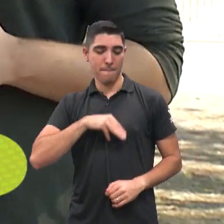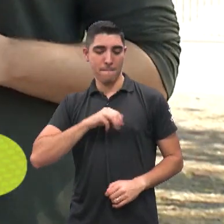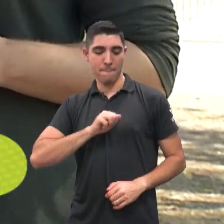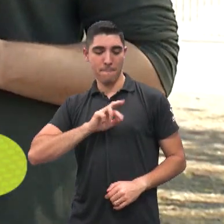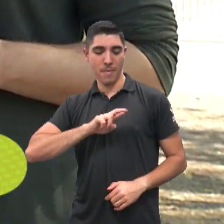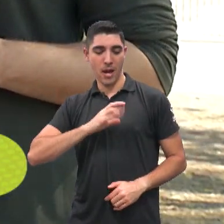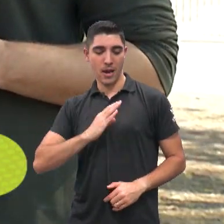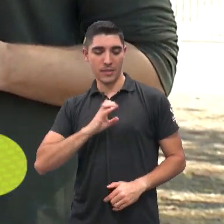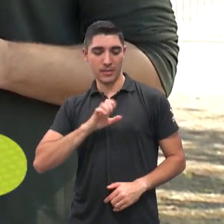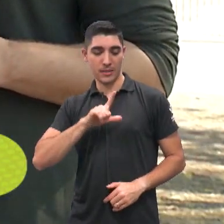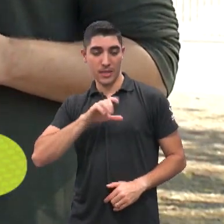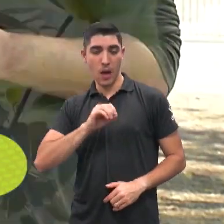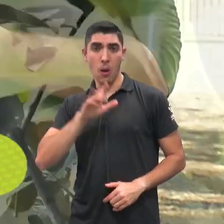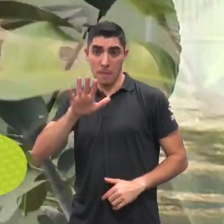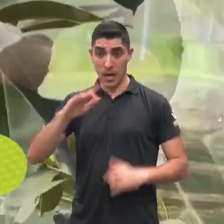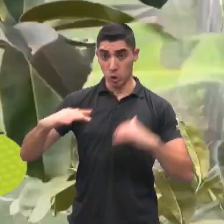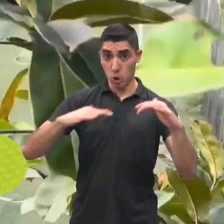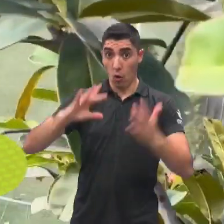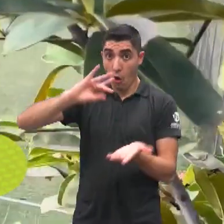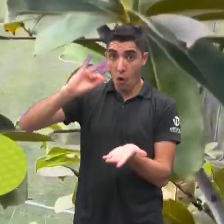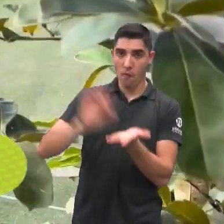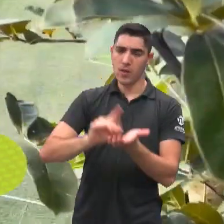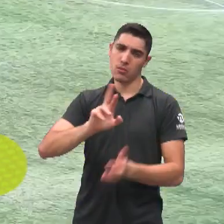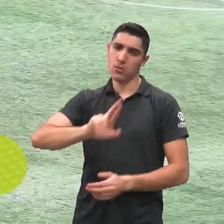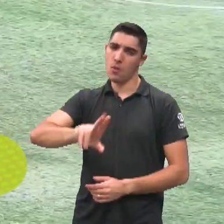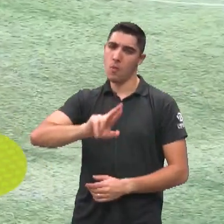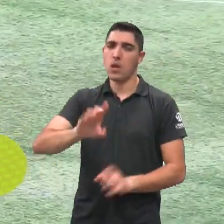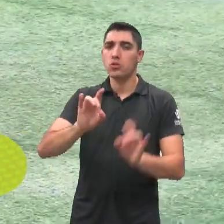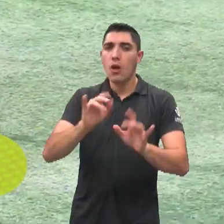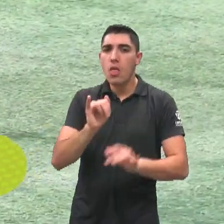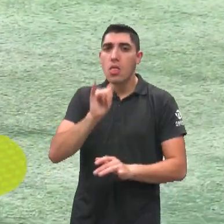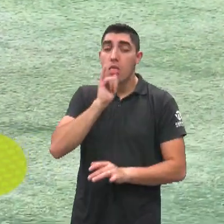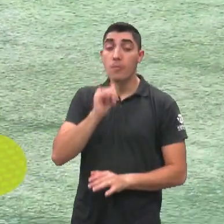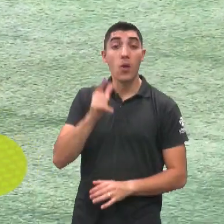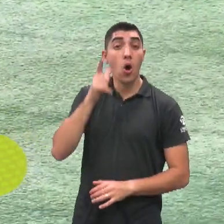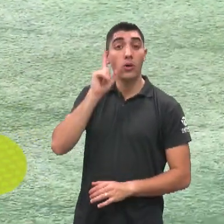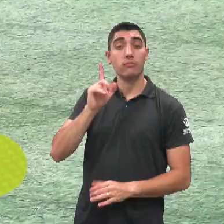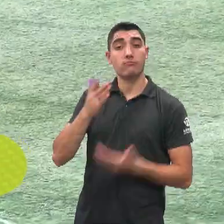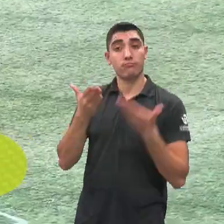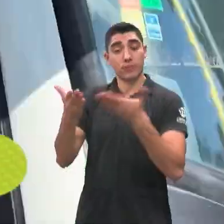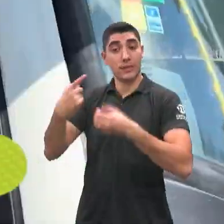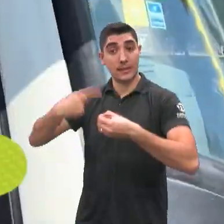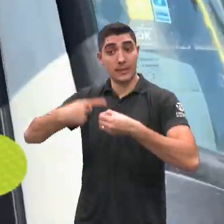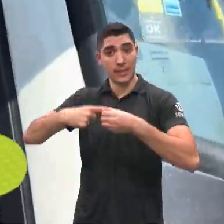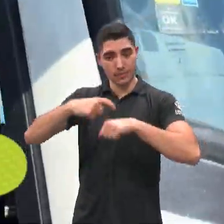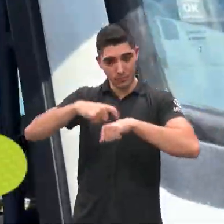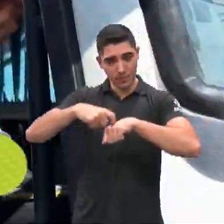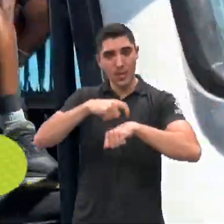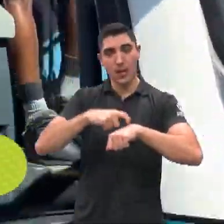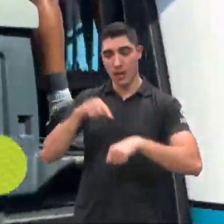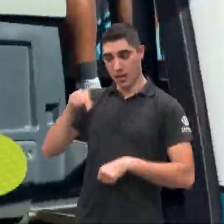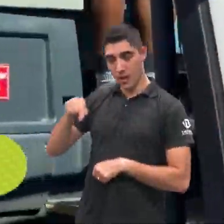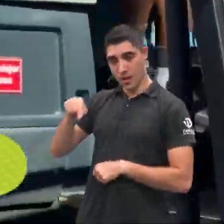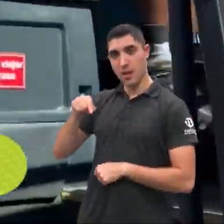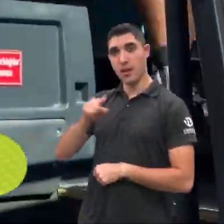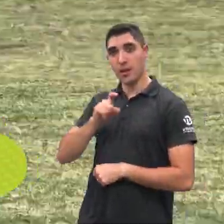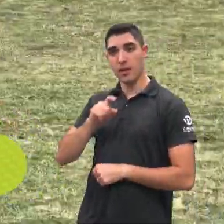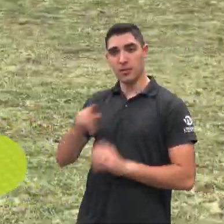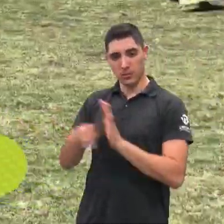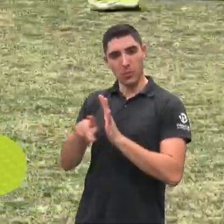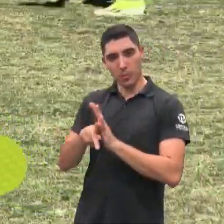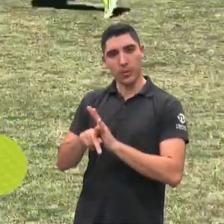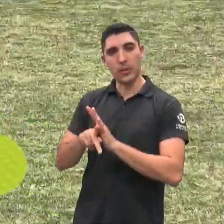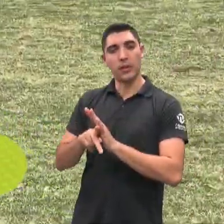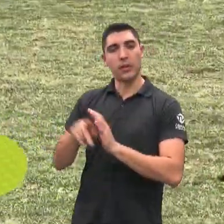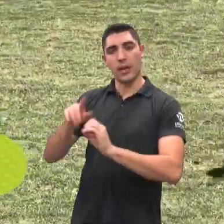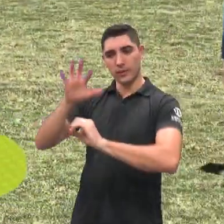não em uma partida oficial, né? Ontem o São José foi até Atibaia para enfrentar o São Bernardo Futebol Clube em um jogo treino.